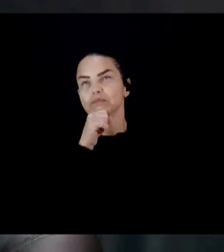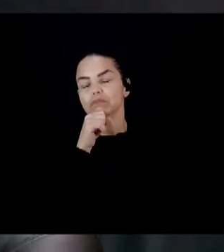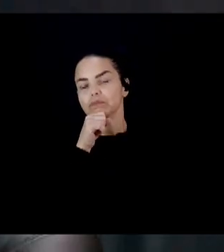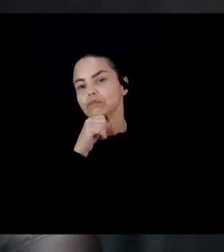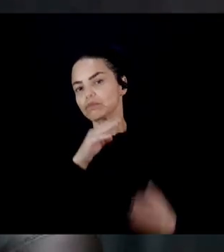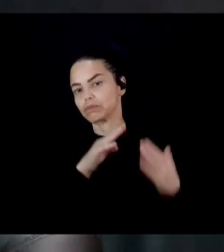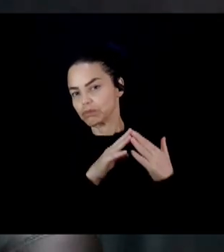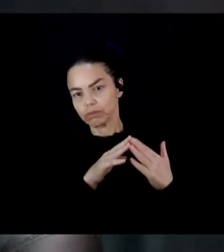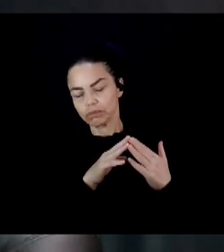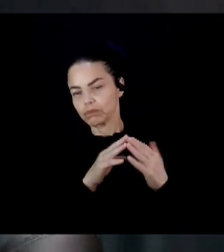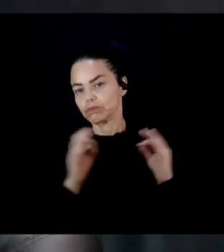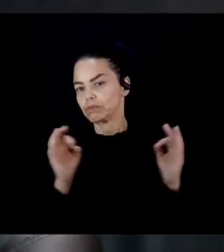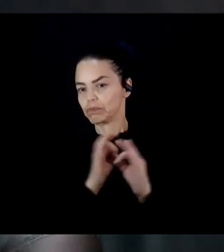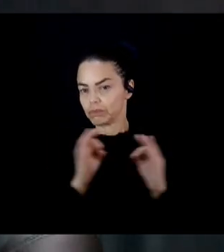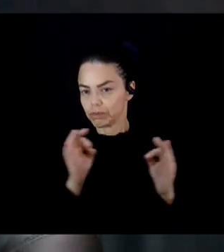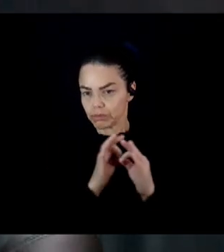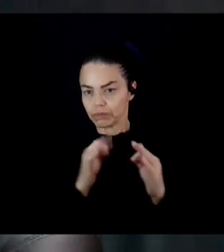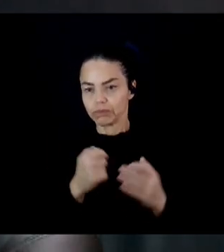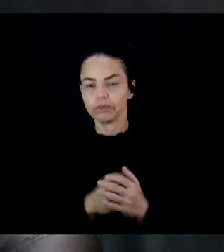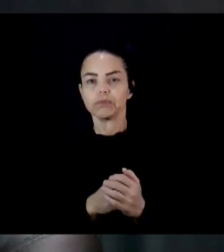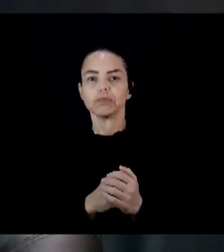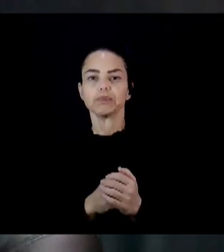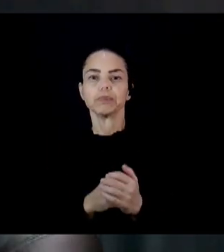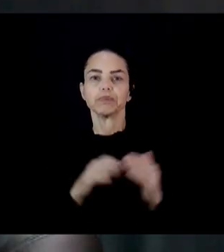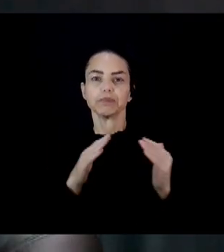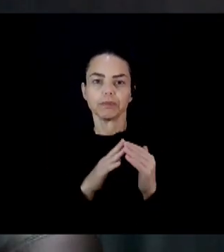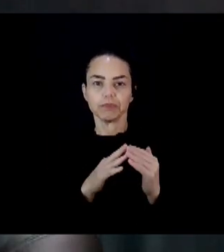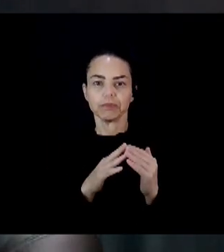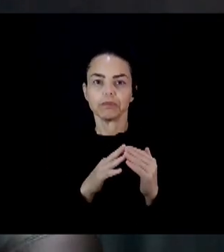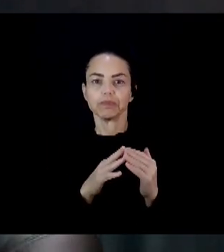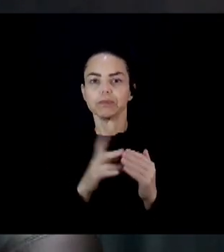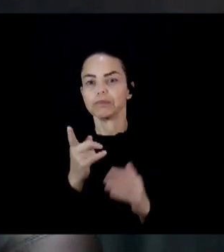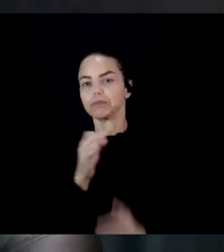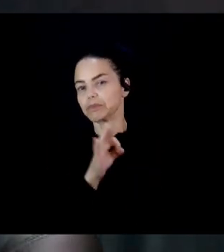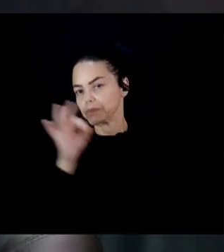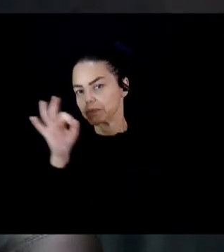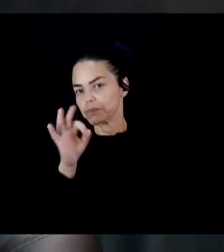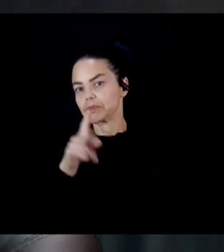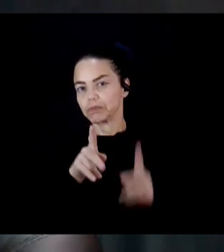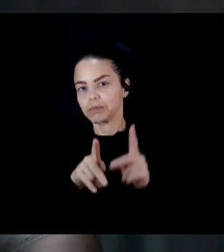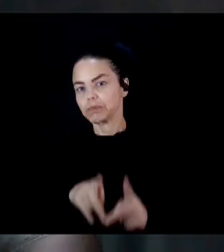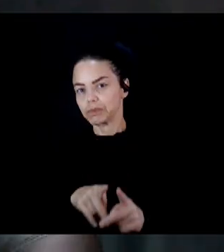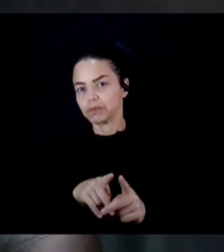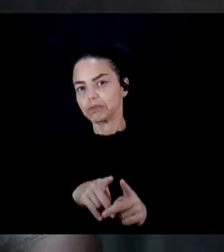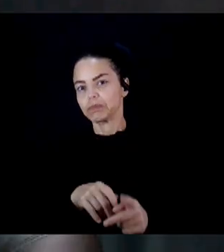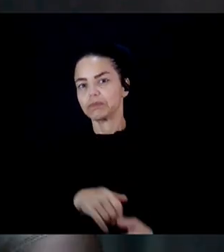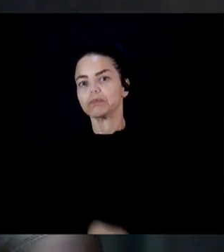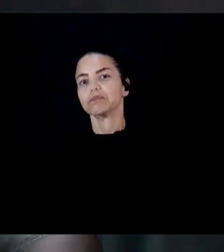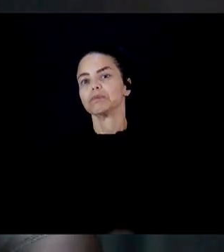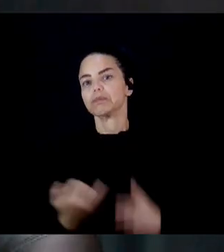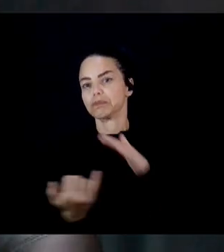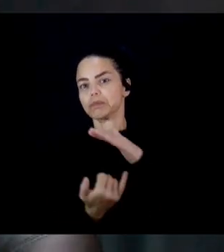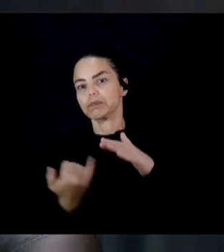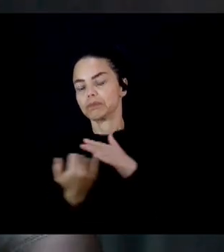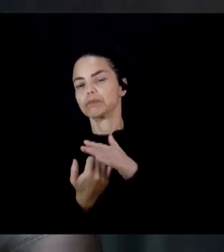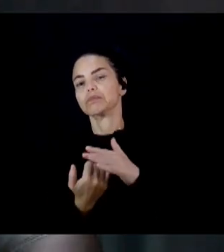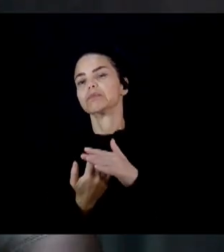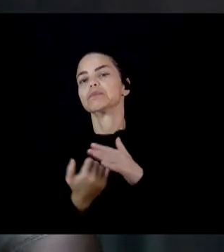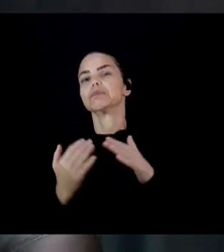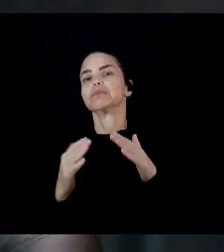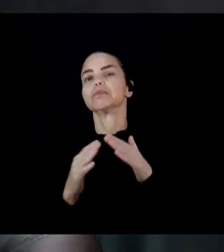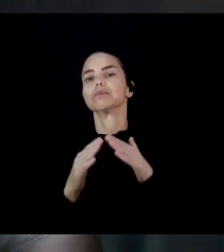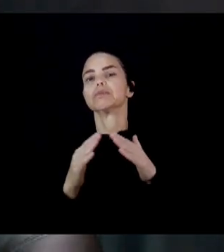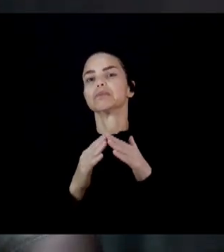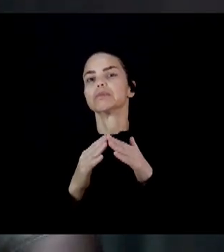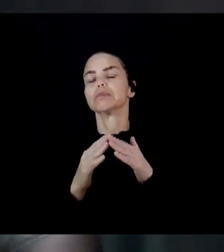lugar é melhor do que a nossa casa. E 1% da população está em instituição de longa permanência, que é o asilo. E é